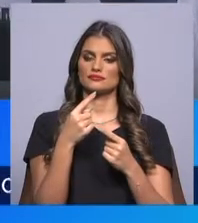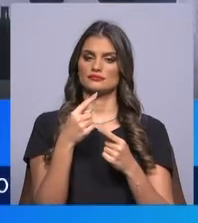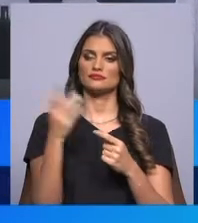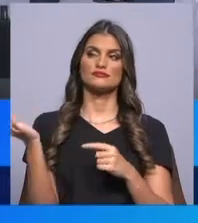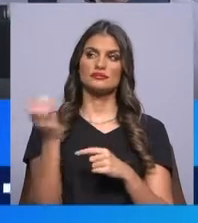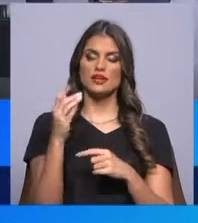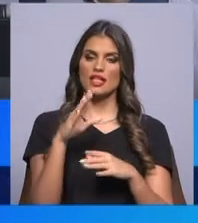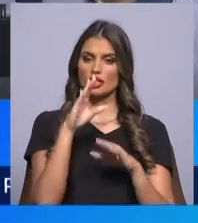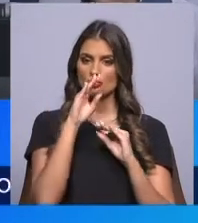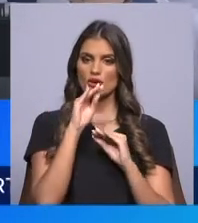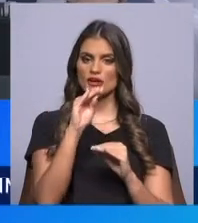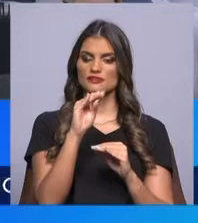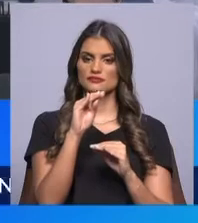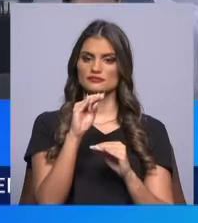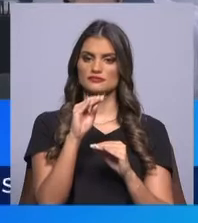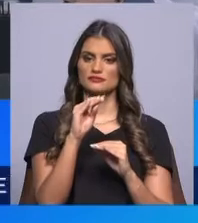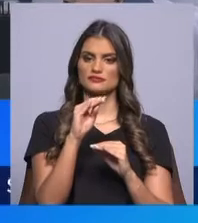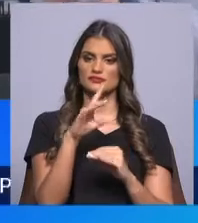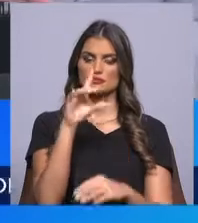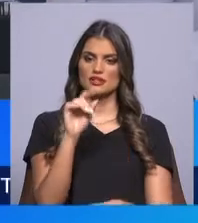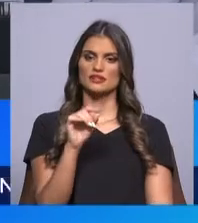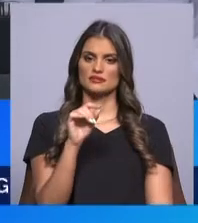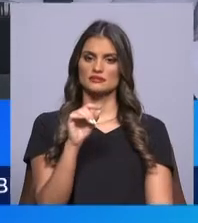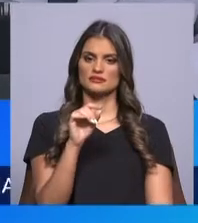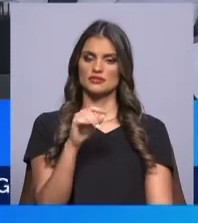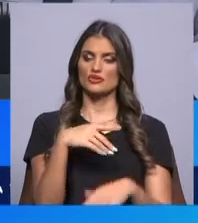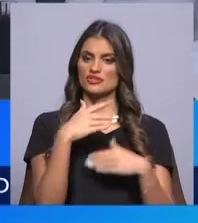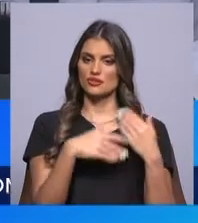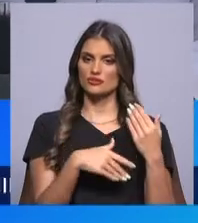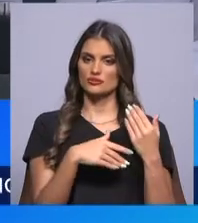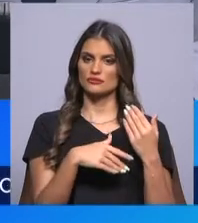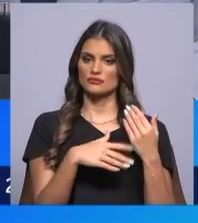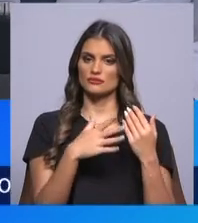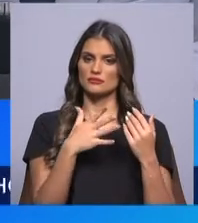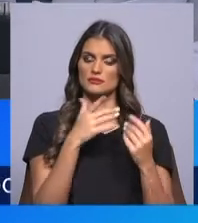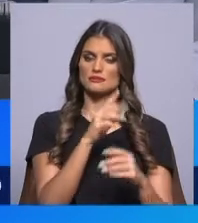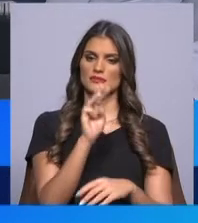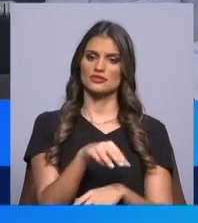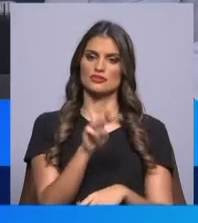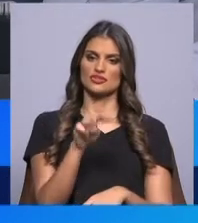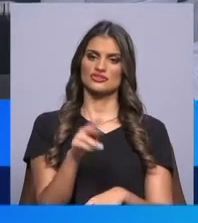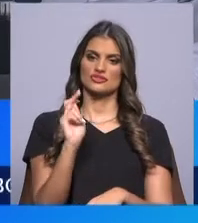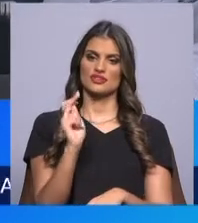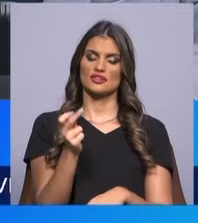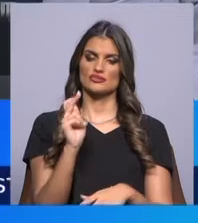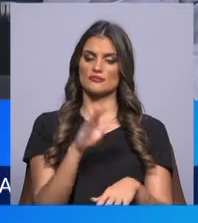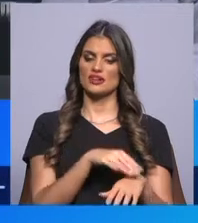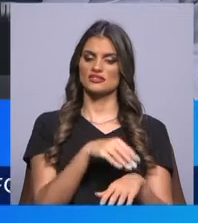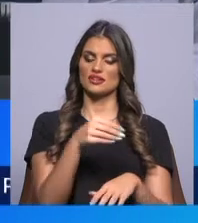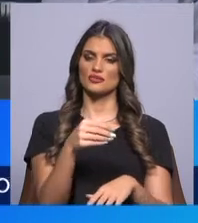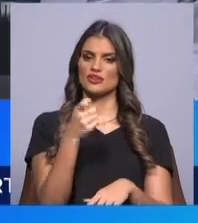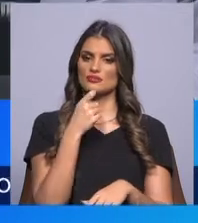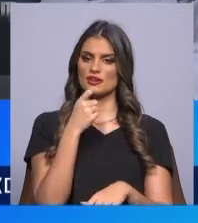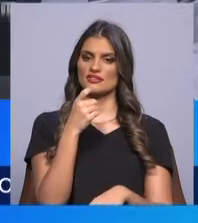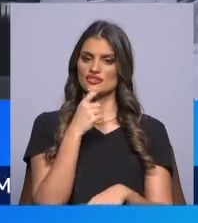da Lua, o vulcanismo na Lua ocorreu 1.000 milhões de anos mais tarde do que as próprias pedras